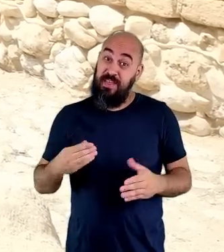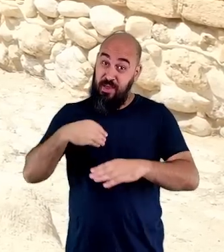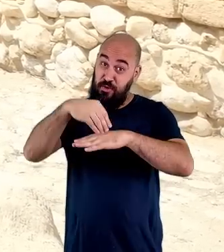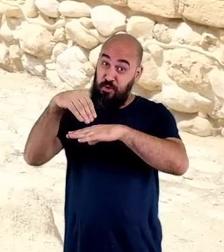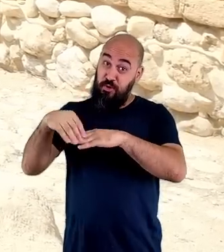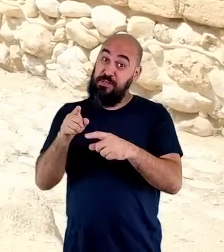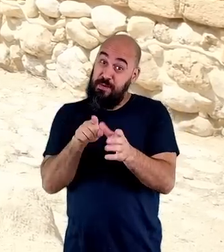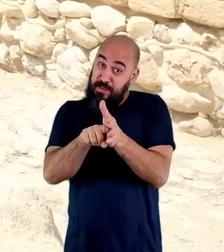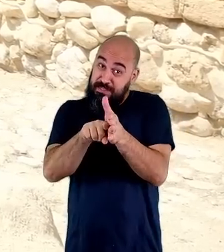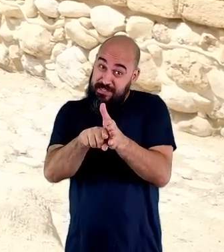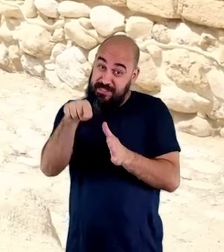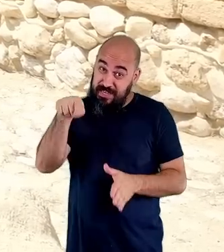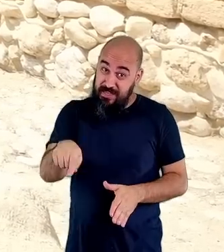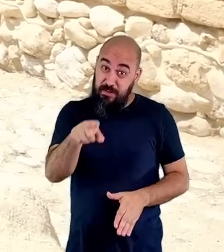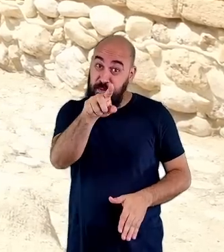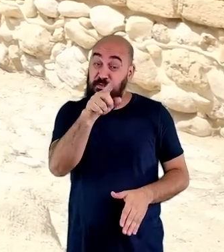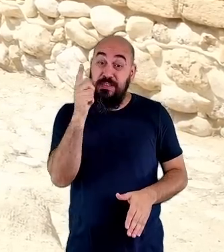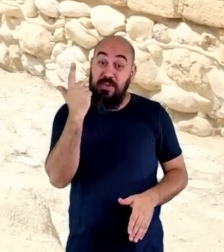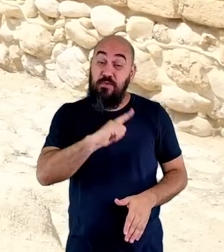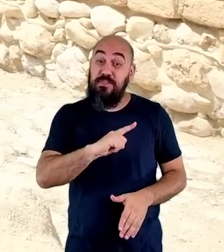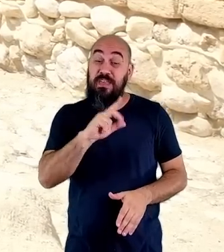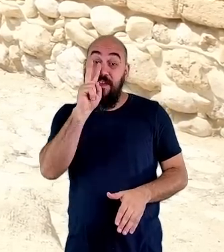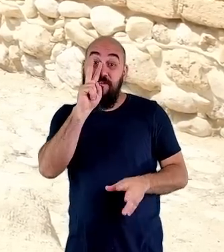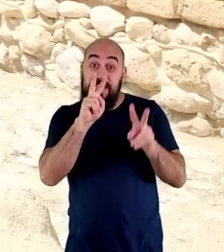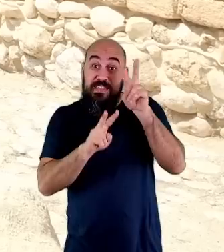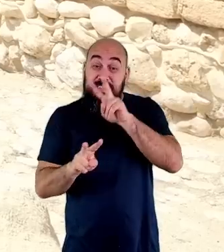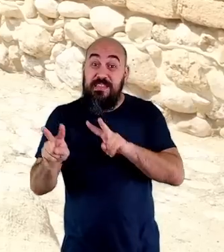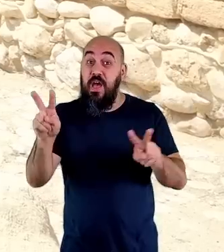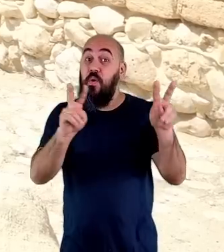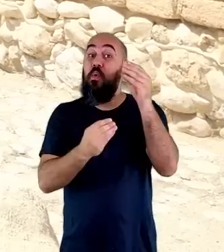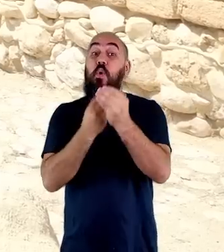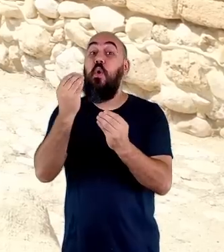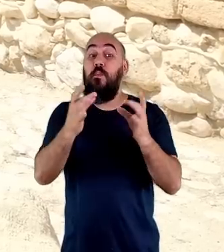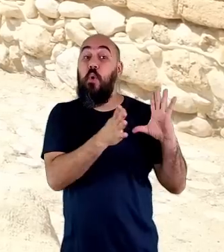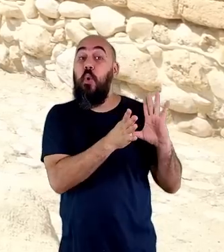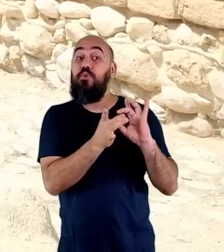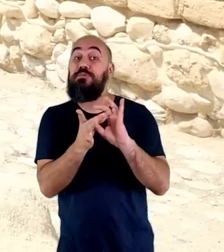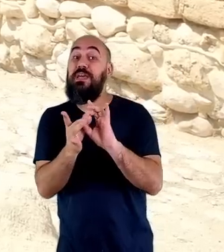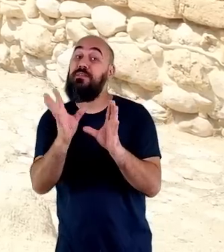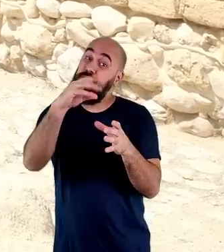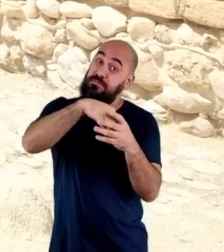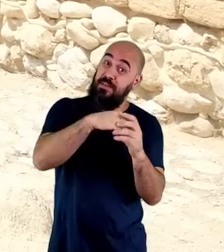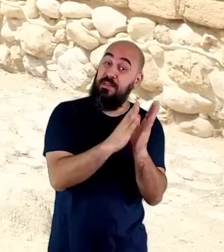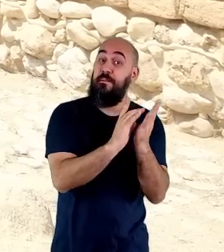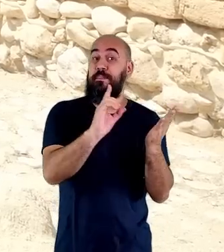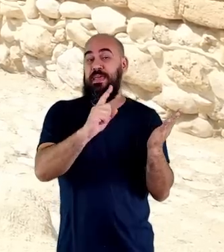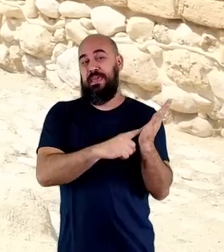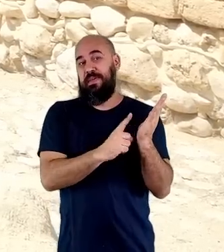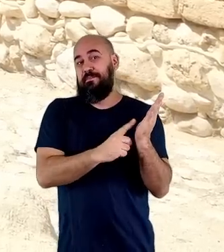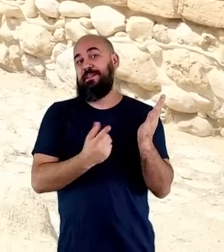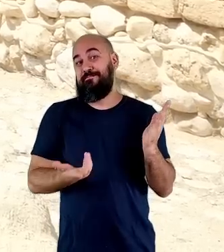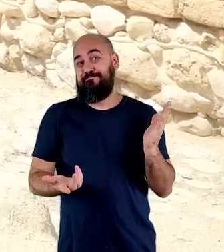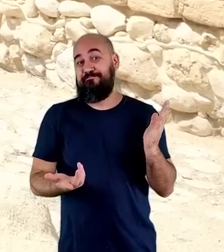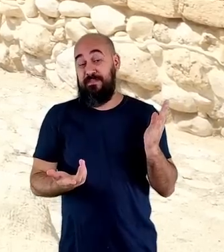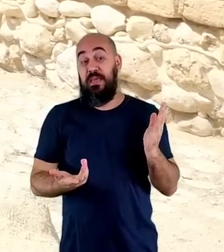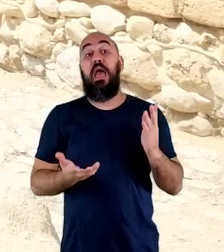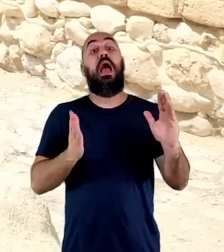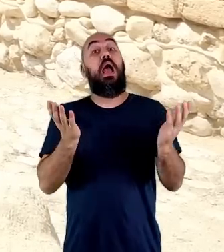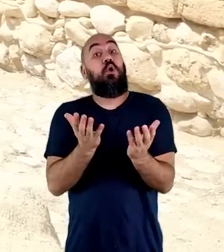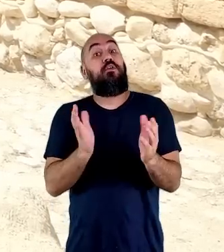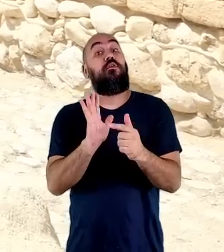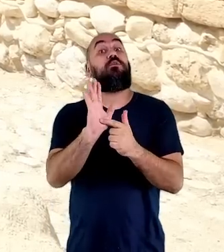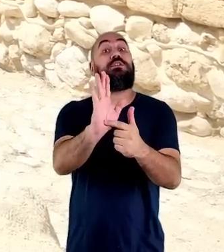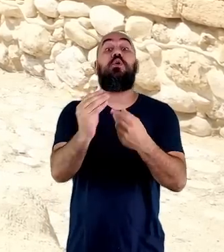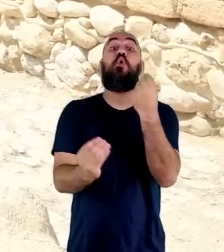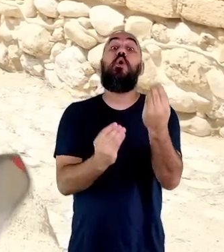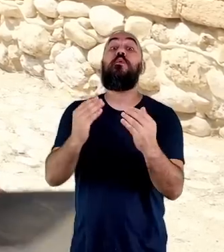você uma visão tridimensional do contexto da Bíblia Sagrada. Agora eu vou mostrar para você como era o esquema das casas daquele